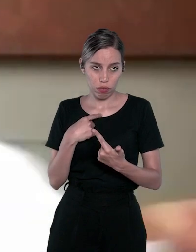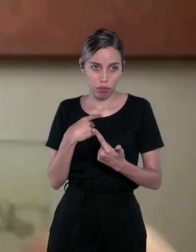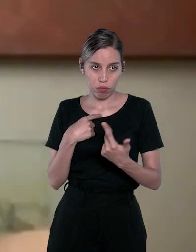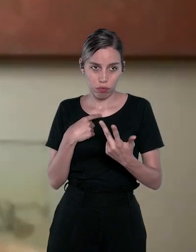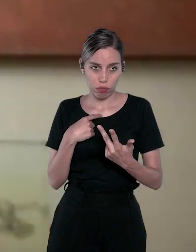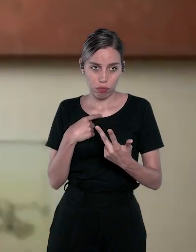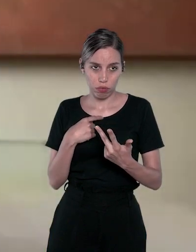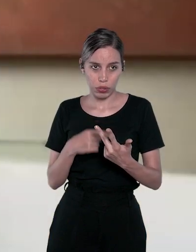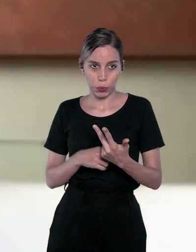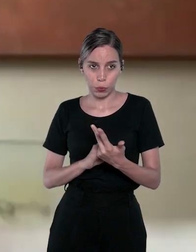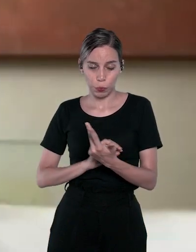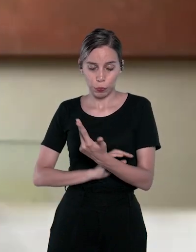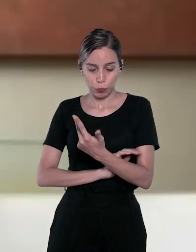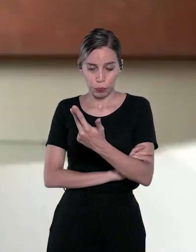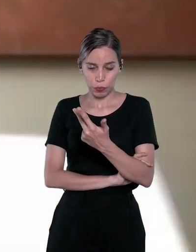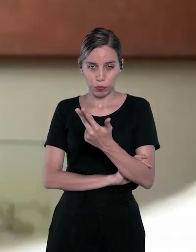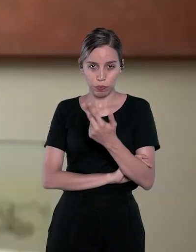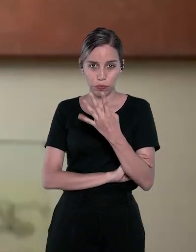três,